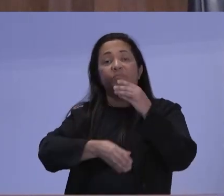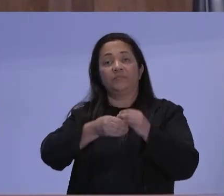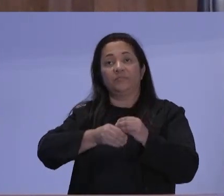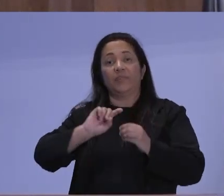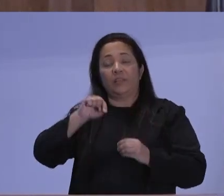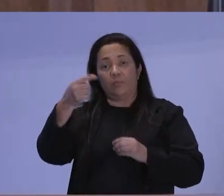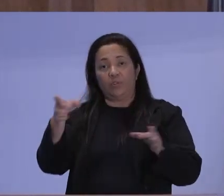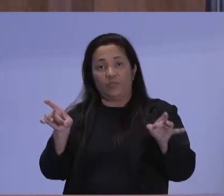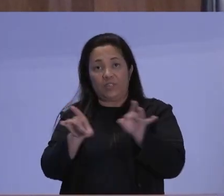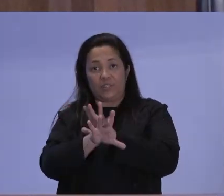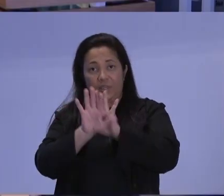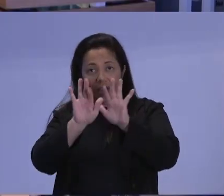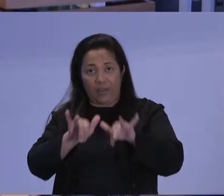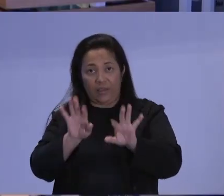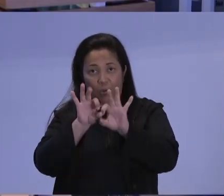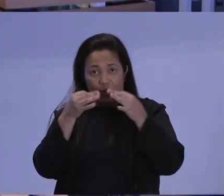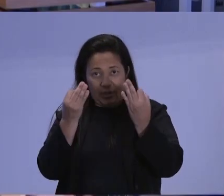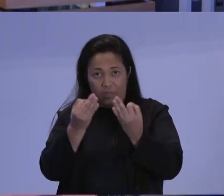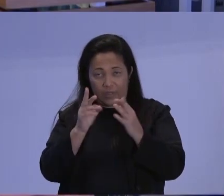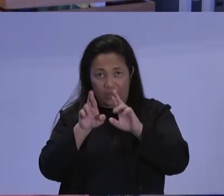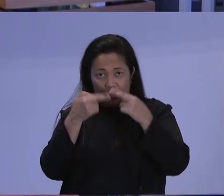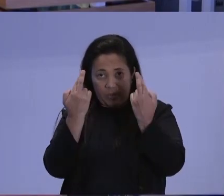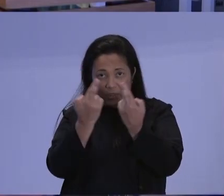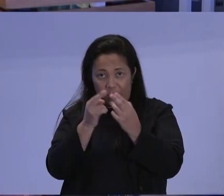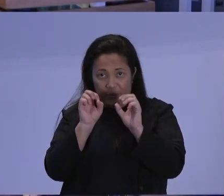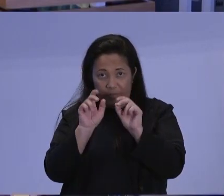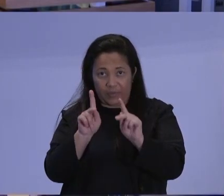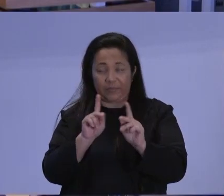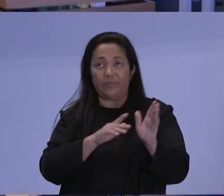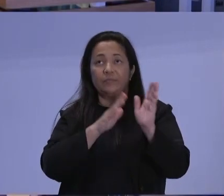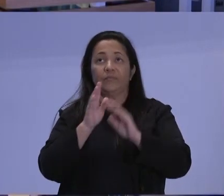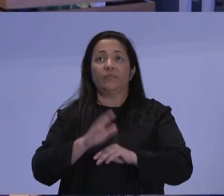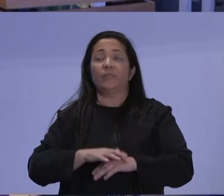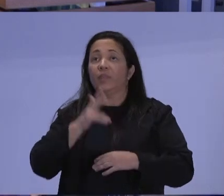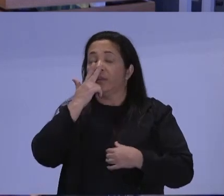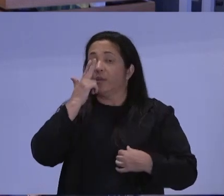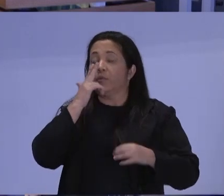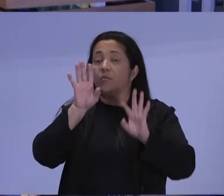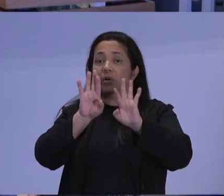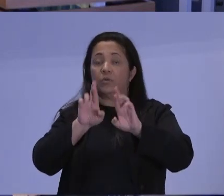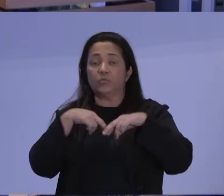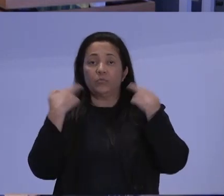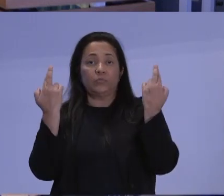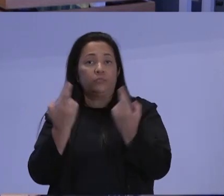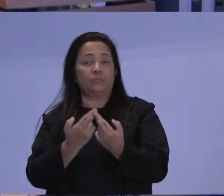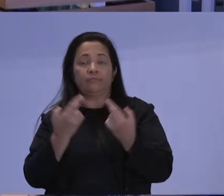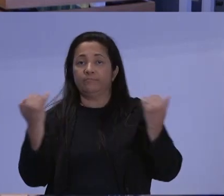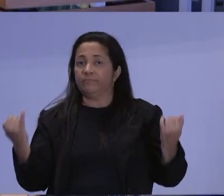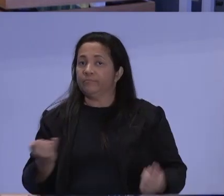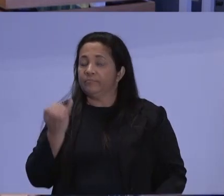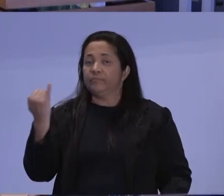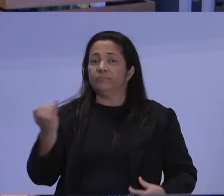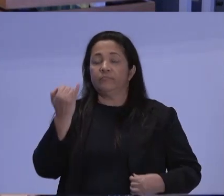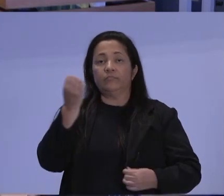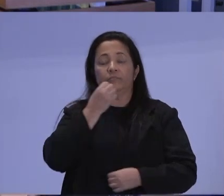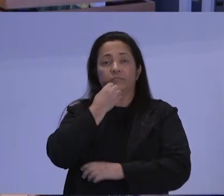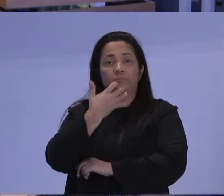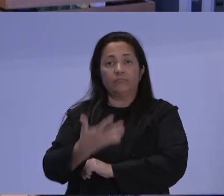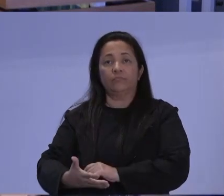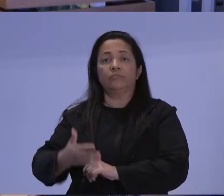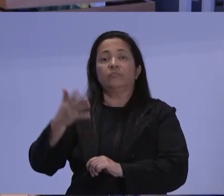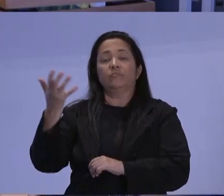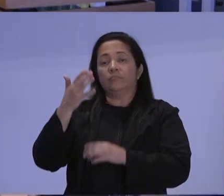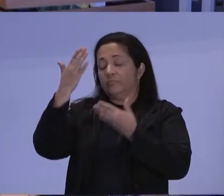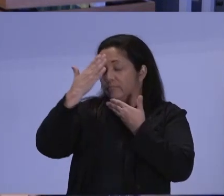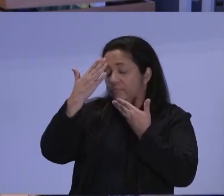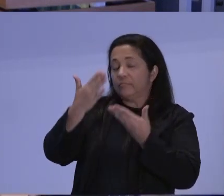gente encerra a nossa reunião. Bom, primeiro, eu acho que foi uma reunião extremamente produtiva e queria mais uma vez agradecer